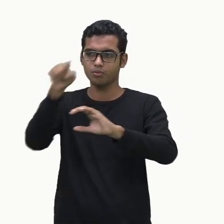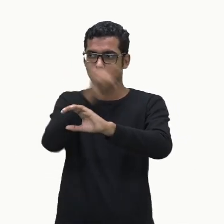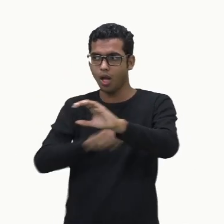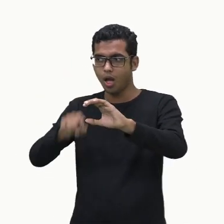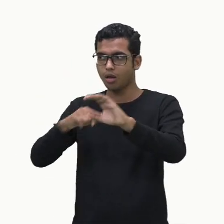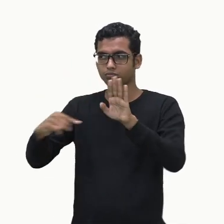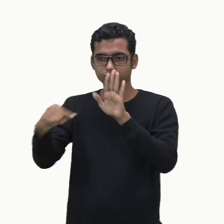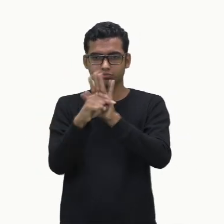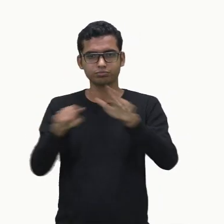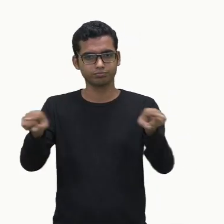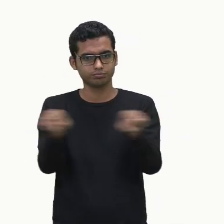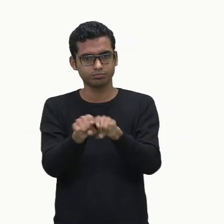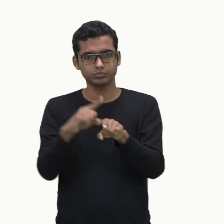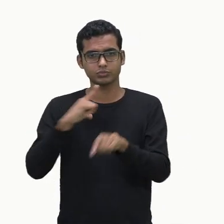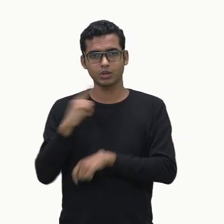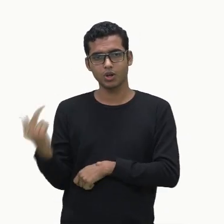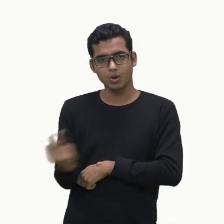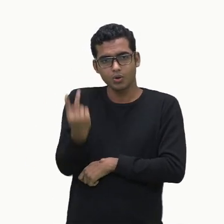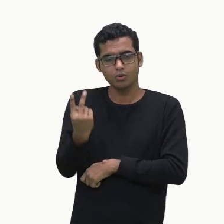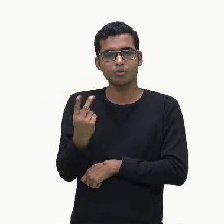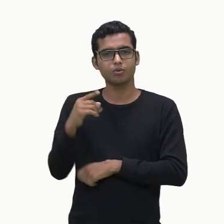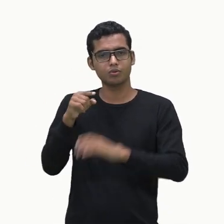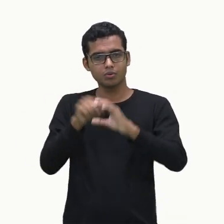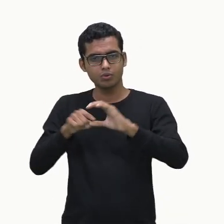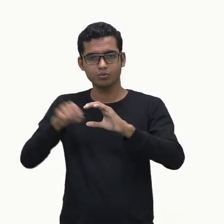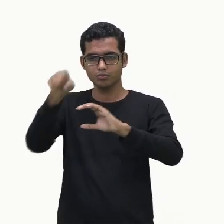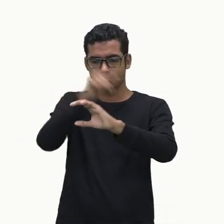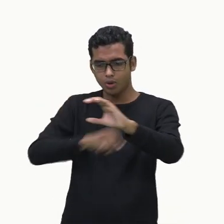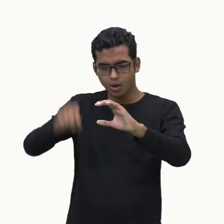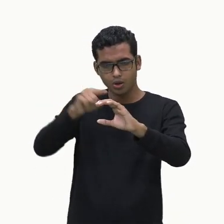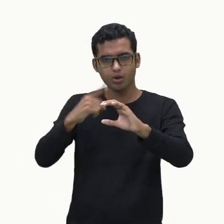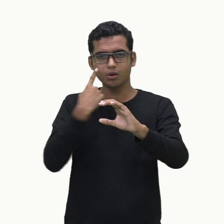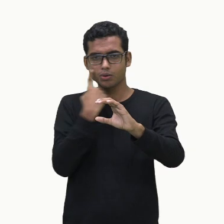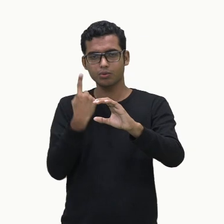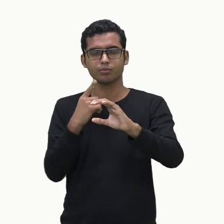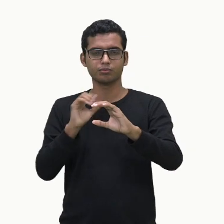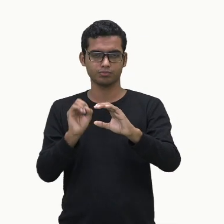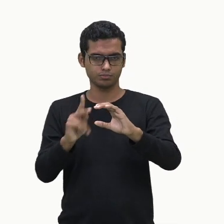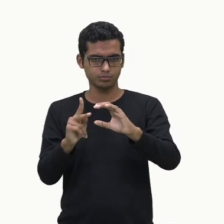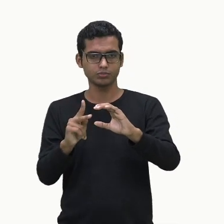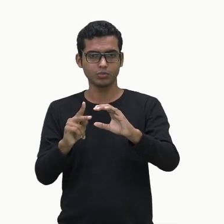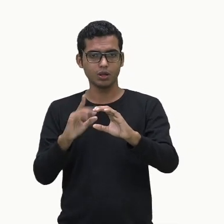áreas, a gente tem exatamente o valor da área da coroa circular.